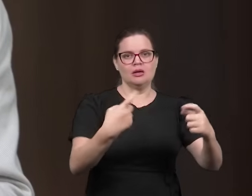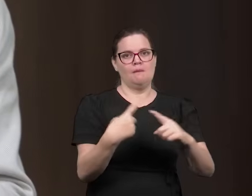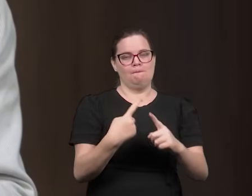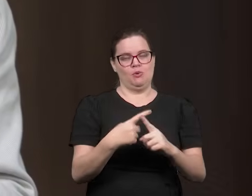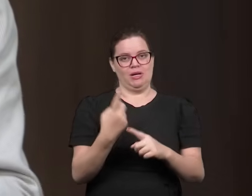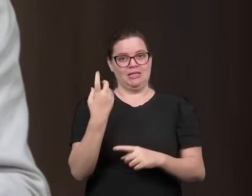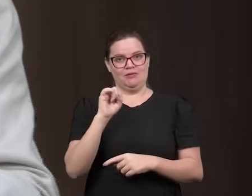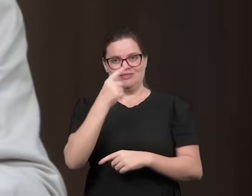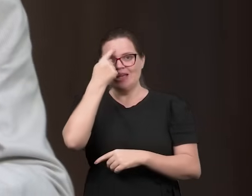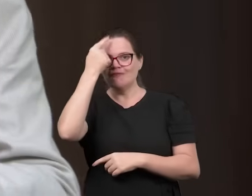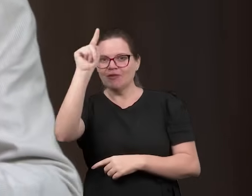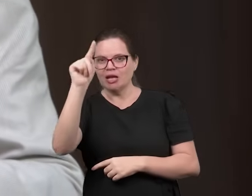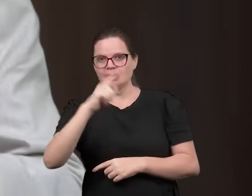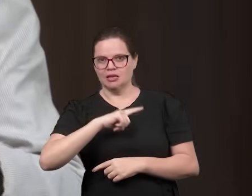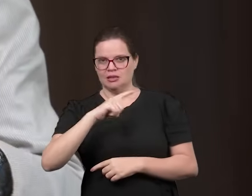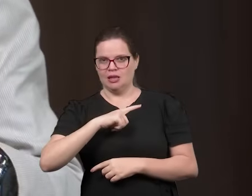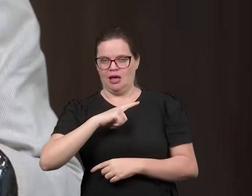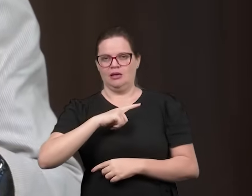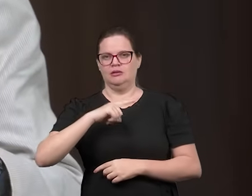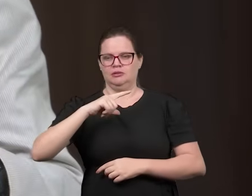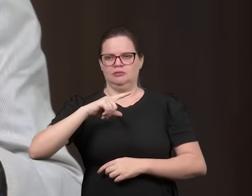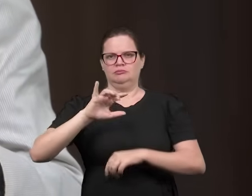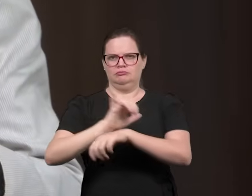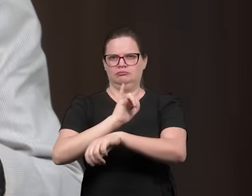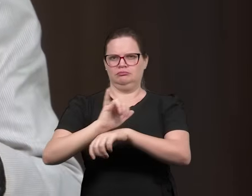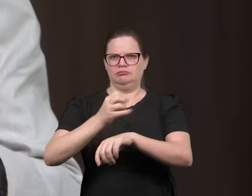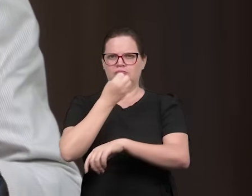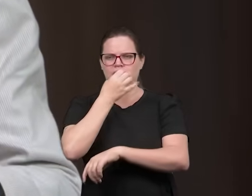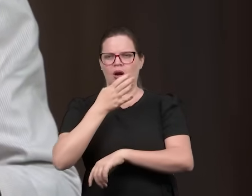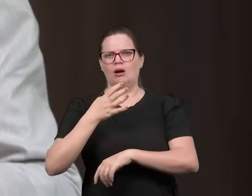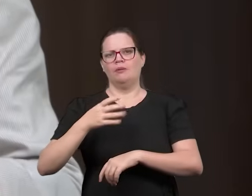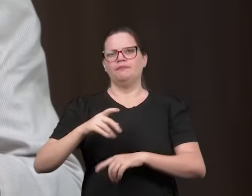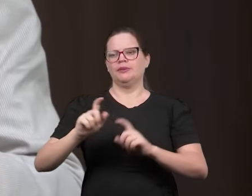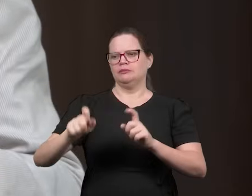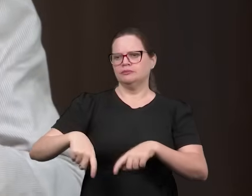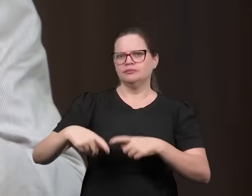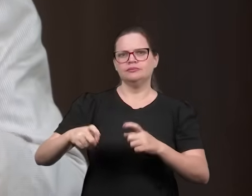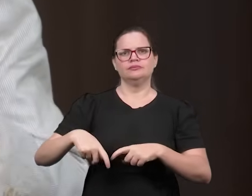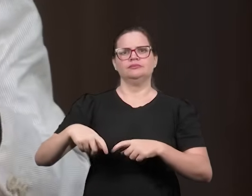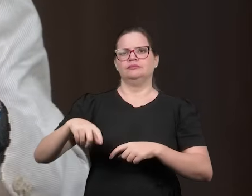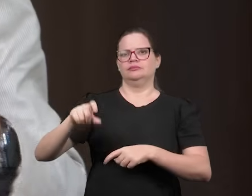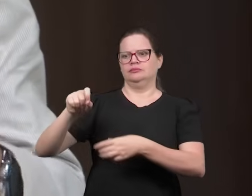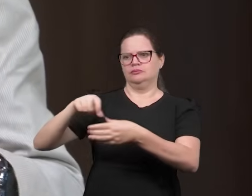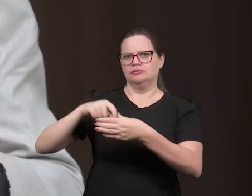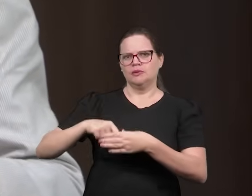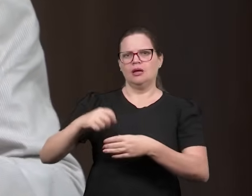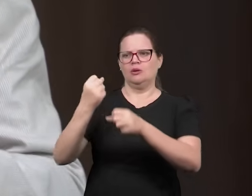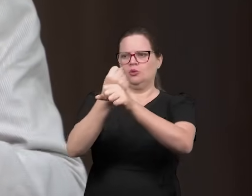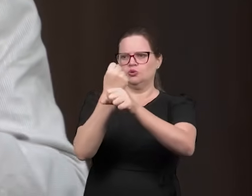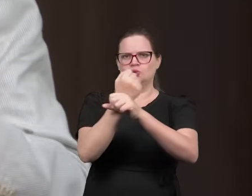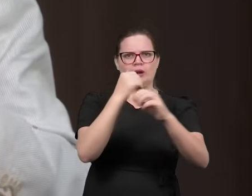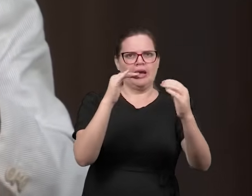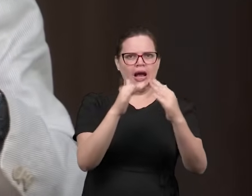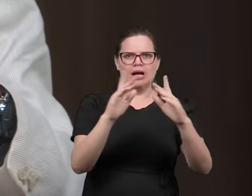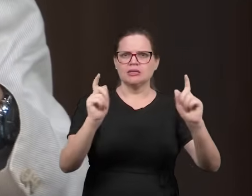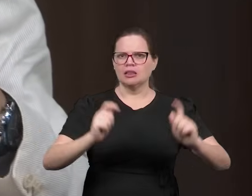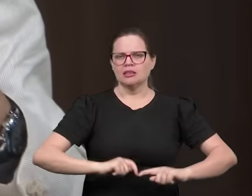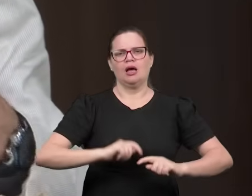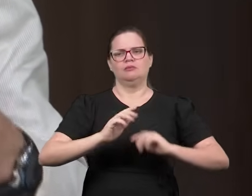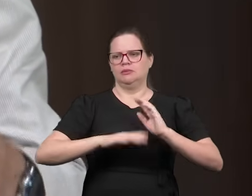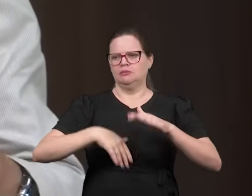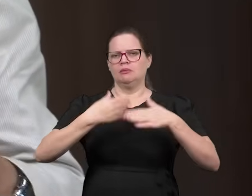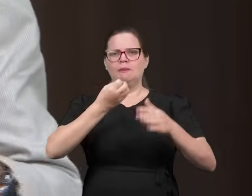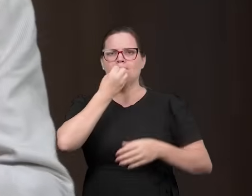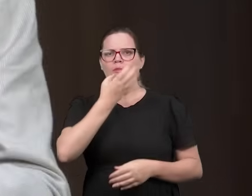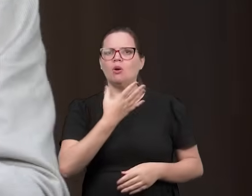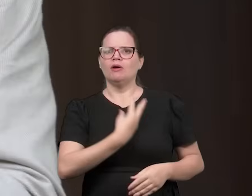lados. Por um lado, ele criou as ferramentas para agropecuária, para se construir mais casas, ferramentas para que o homem pudesse desenvolver